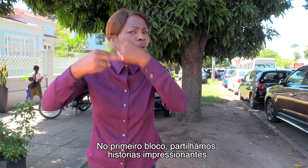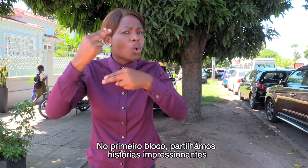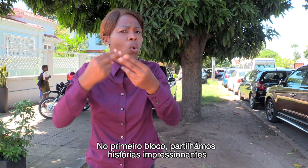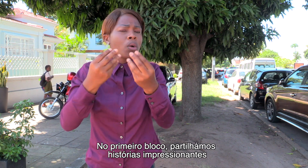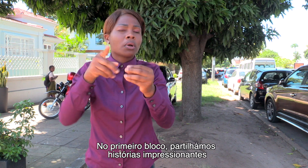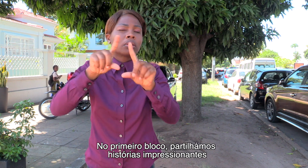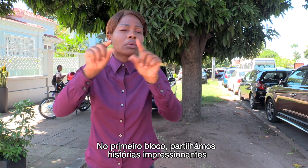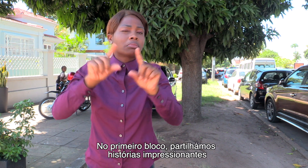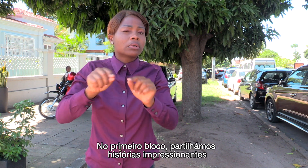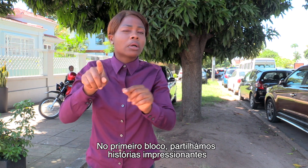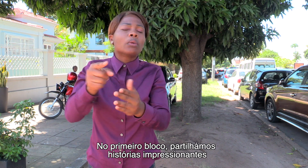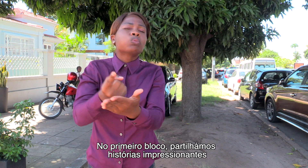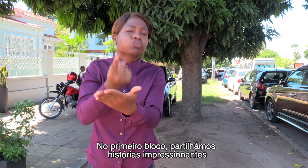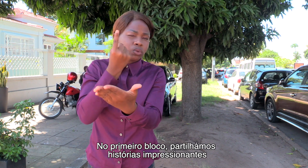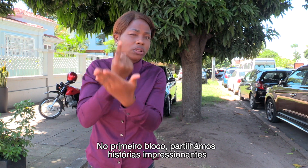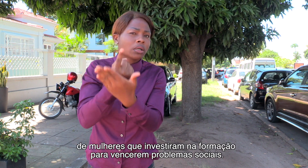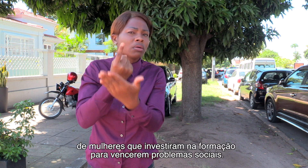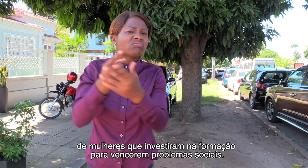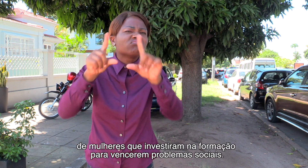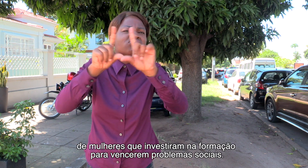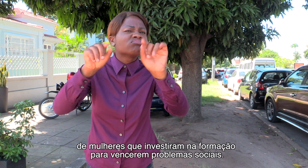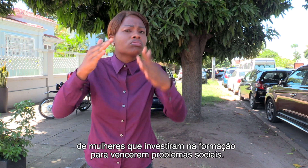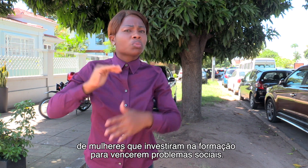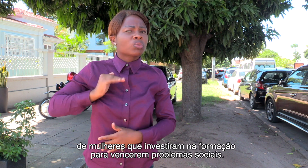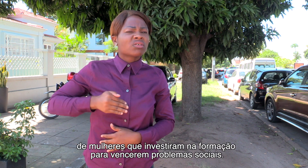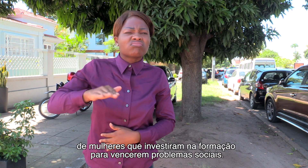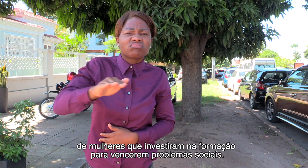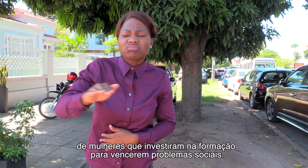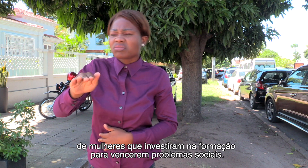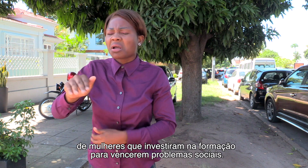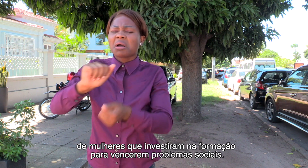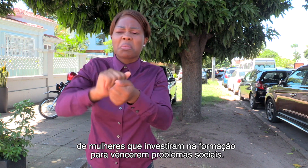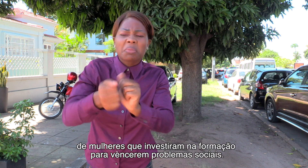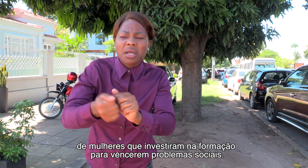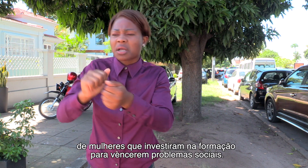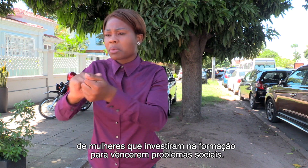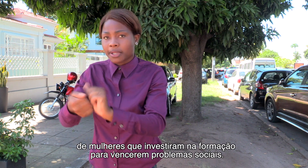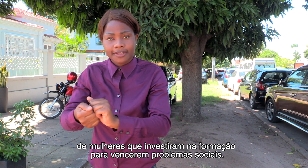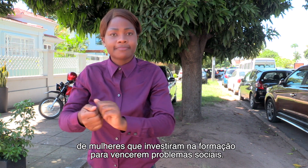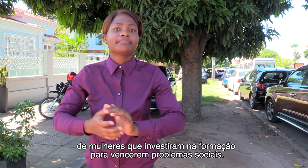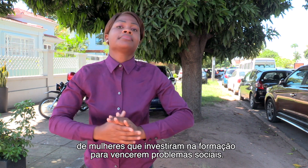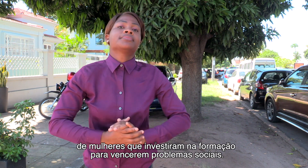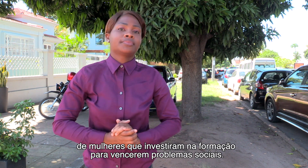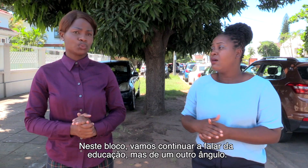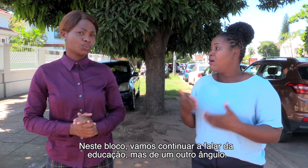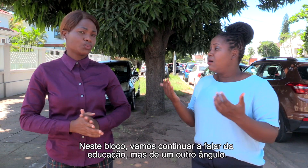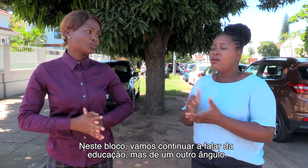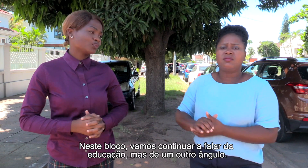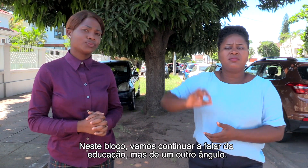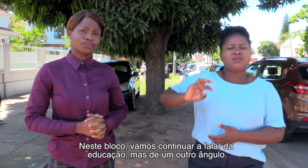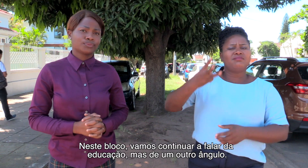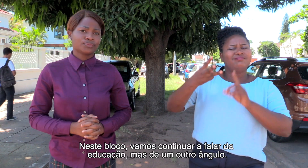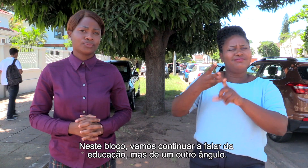bloco, partilhamos histórias impressionantes de mulheres que investiram na formação para vencerem os problemas sociais.